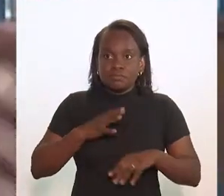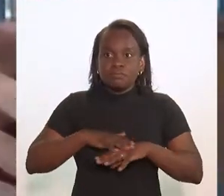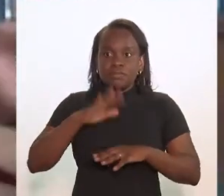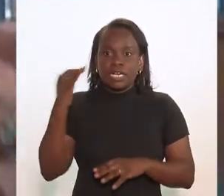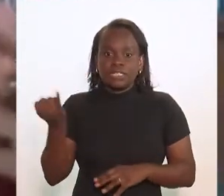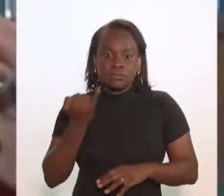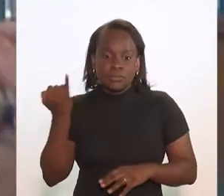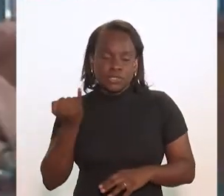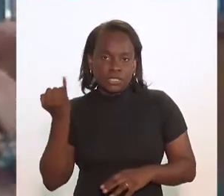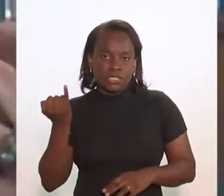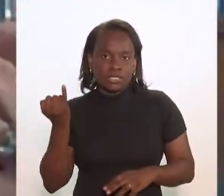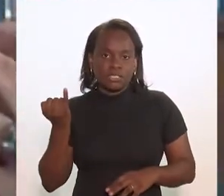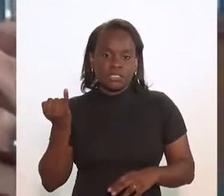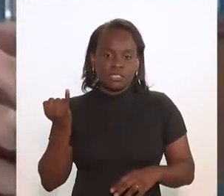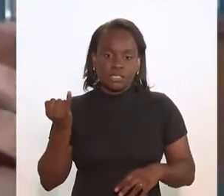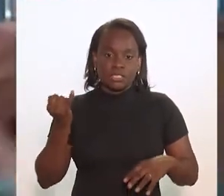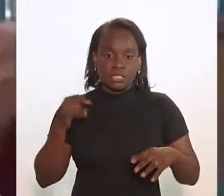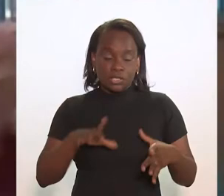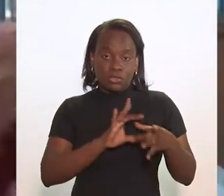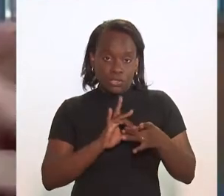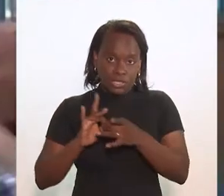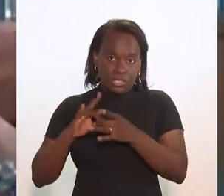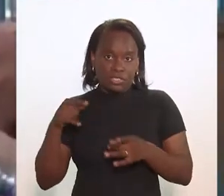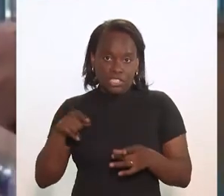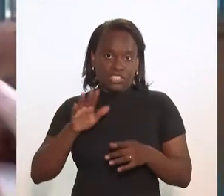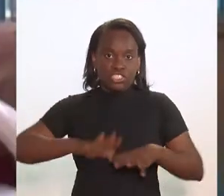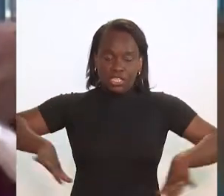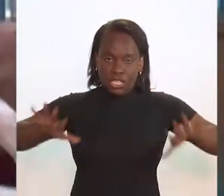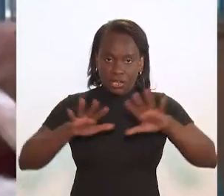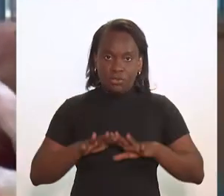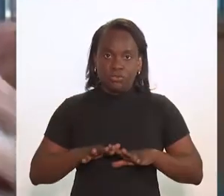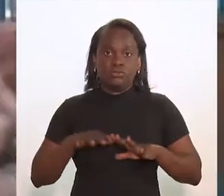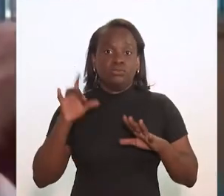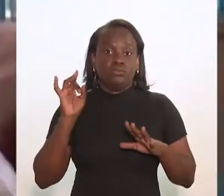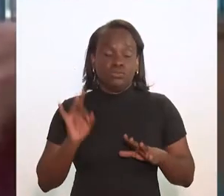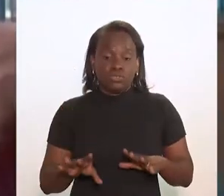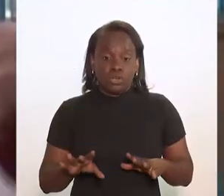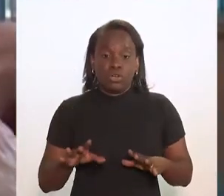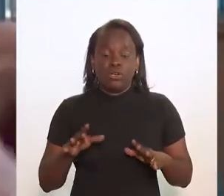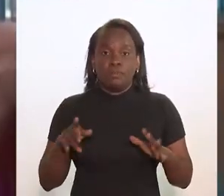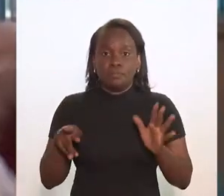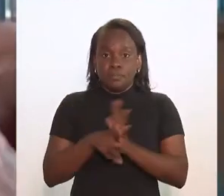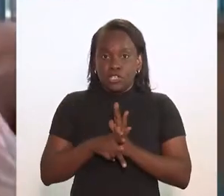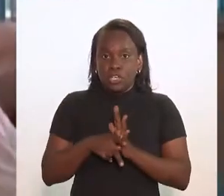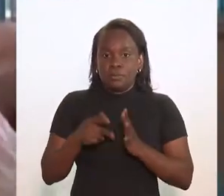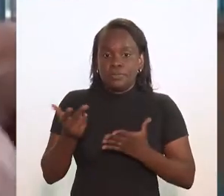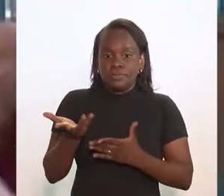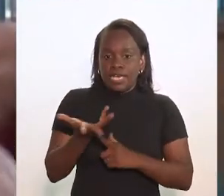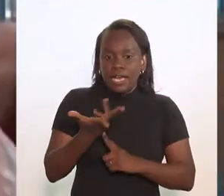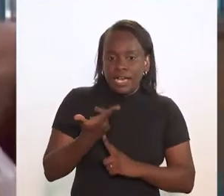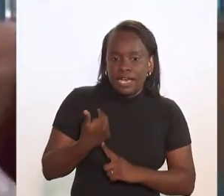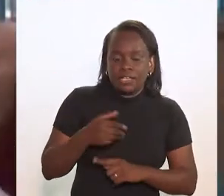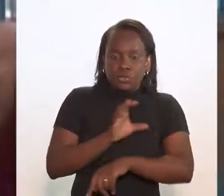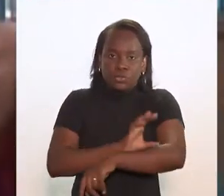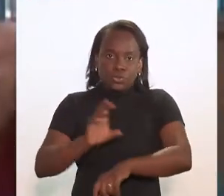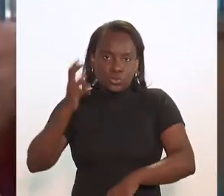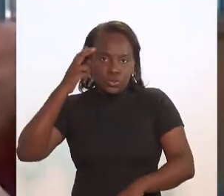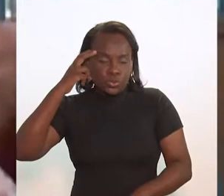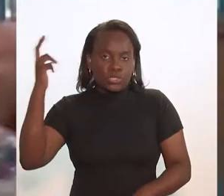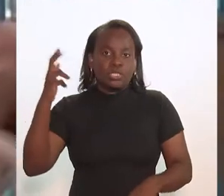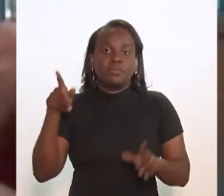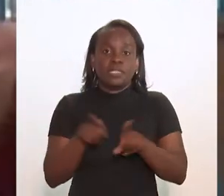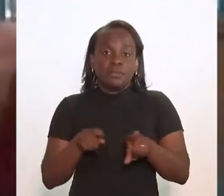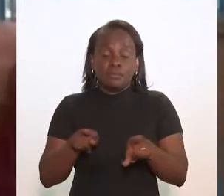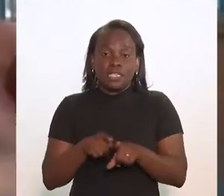vez mais a importância nesse contexto geral, não só a nível das artes e da